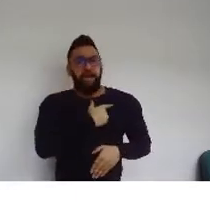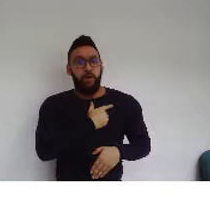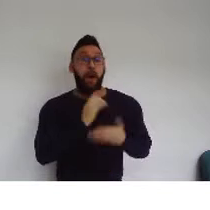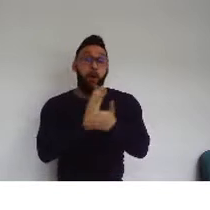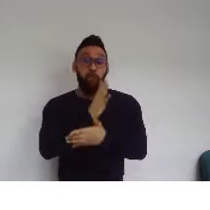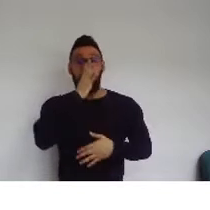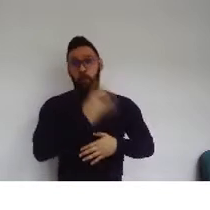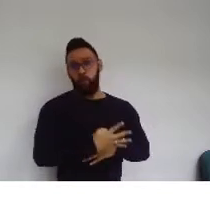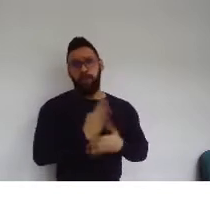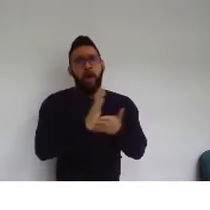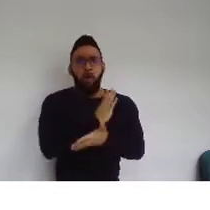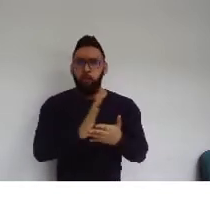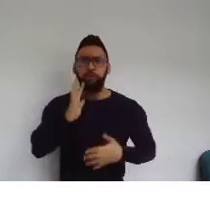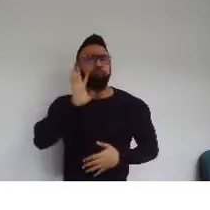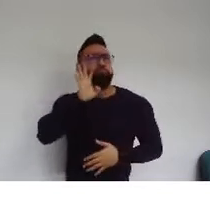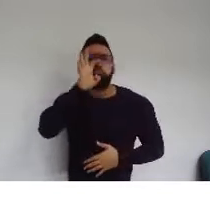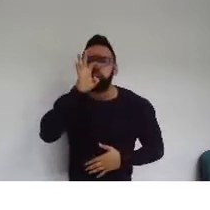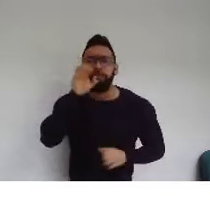outros parques da cidade